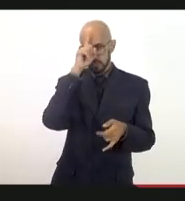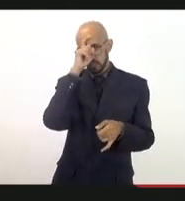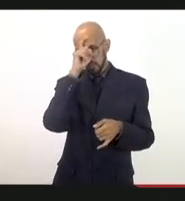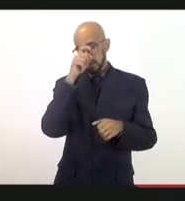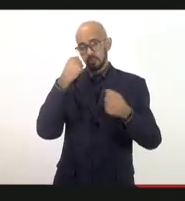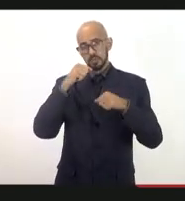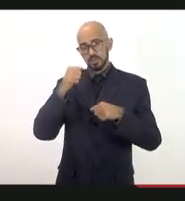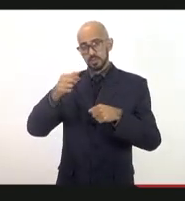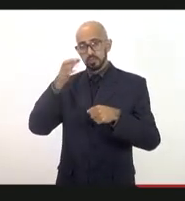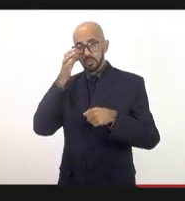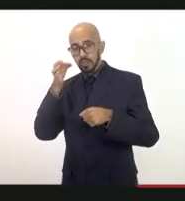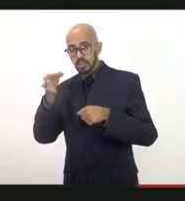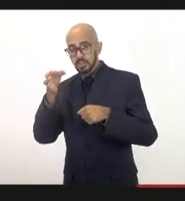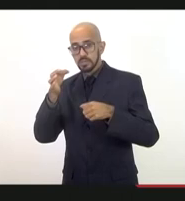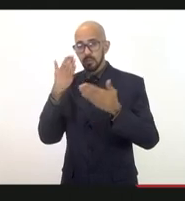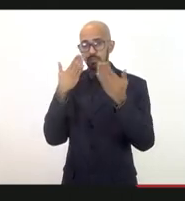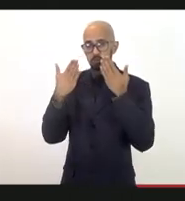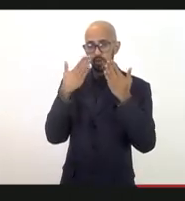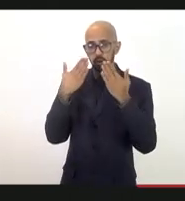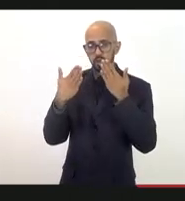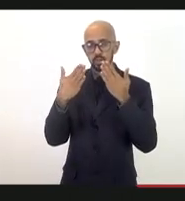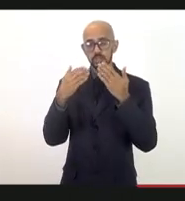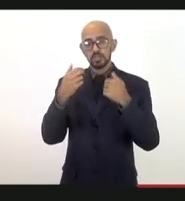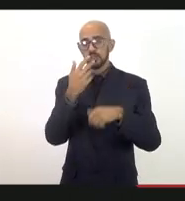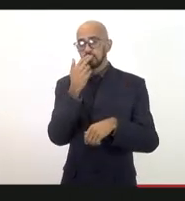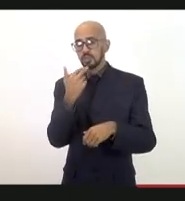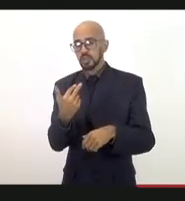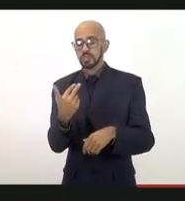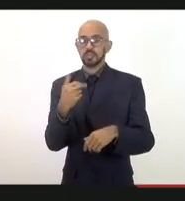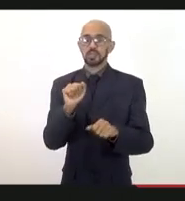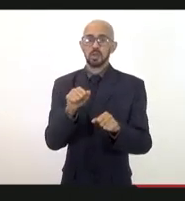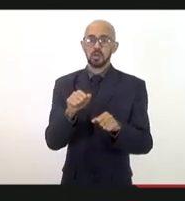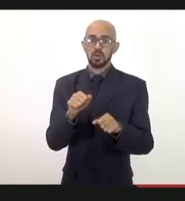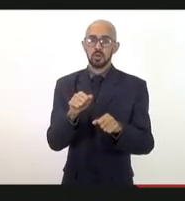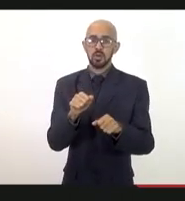de uma atenção psicológica, de uma atenção nutricional, de uma